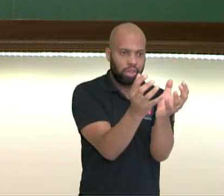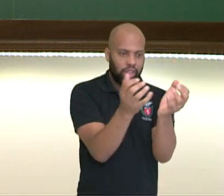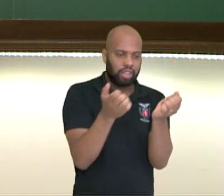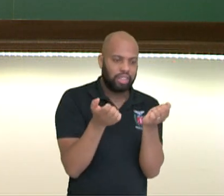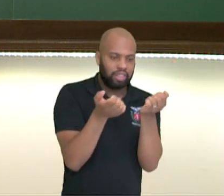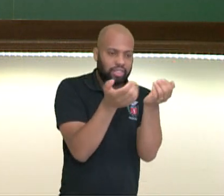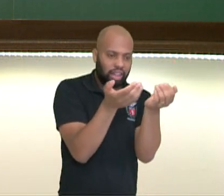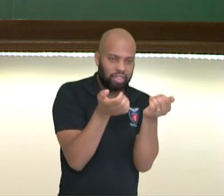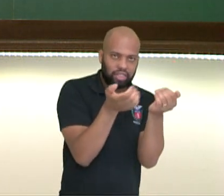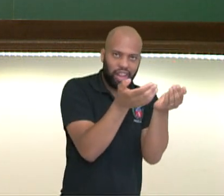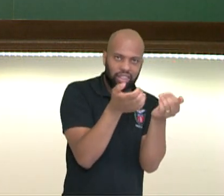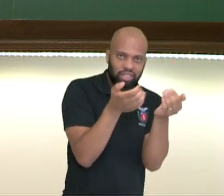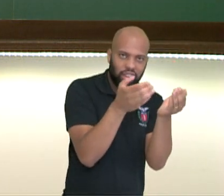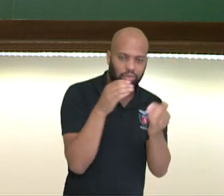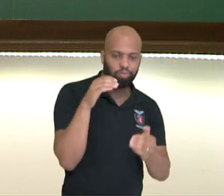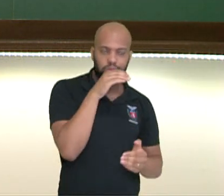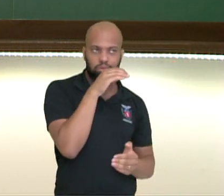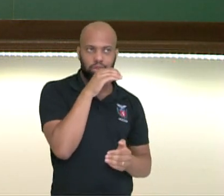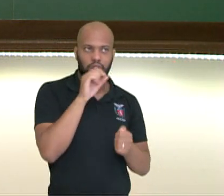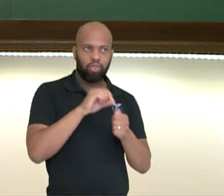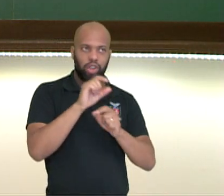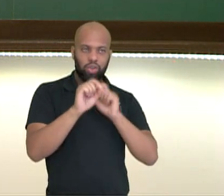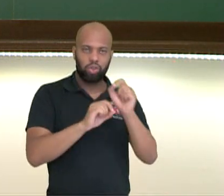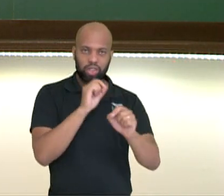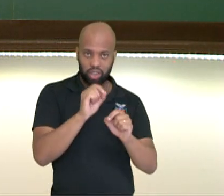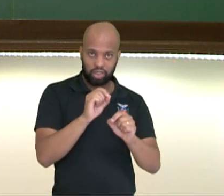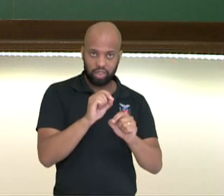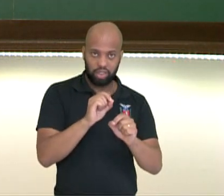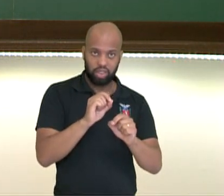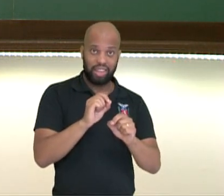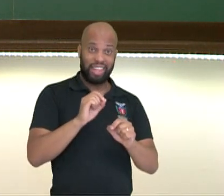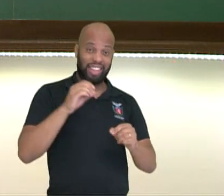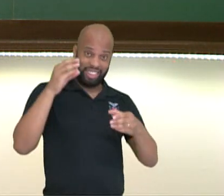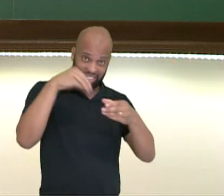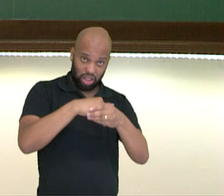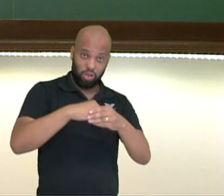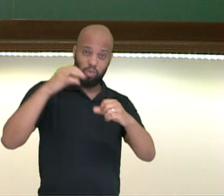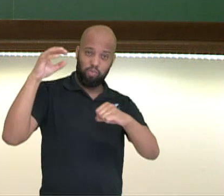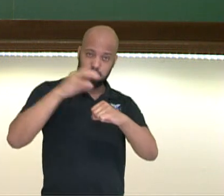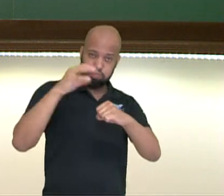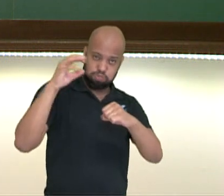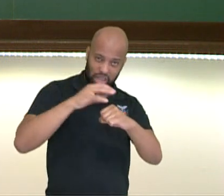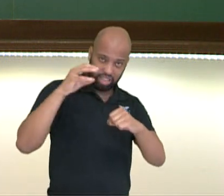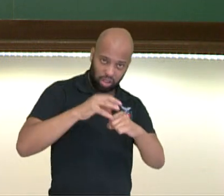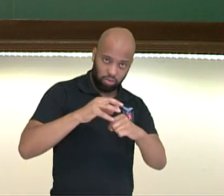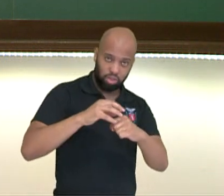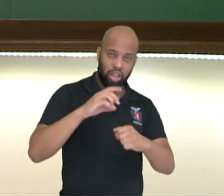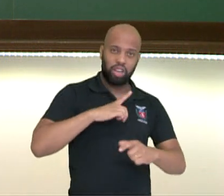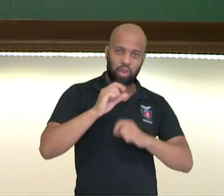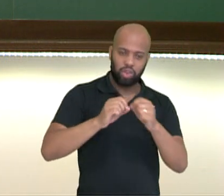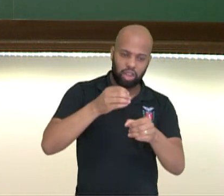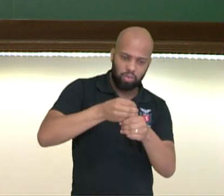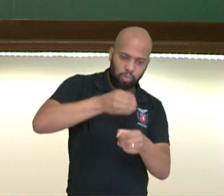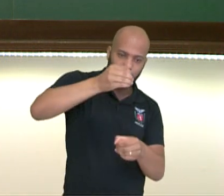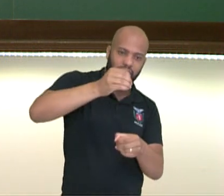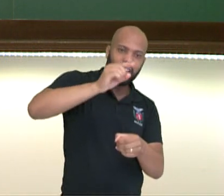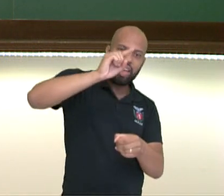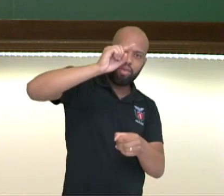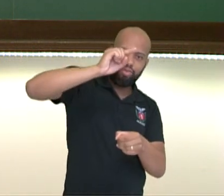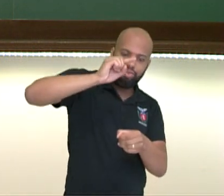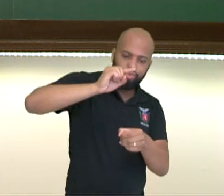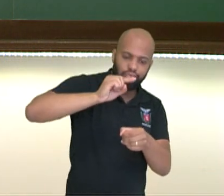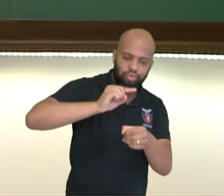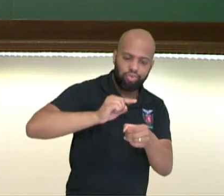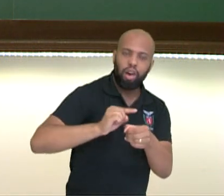ambiente, fazendo com que o líquido desça. Lembrando que o líquido desce porque a pressão aqui do bulbo tem que